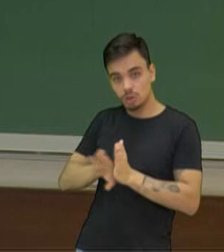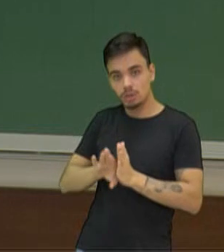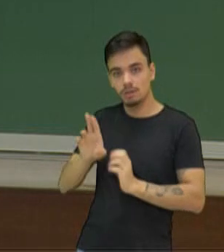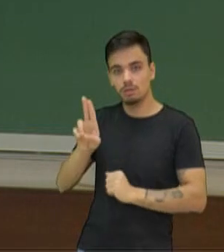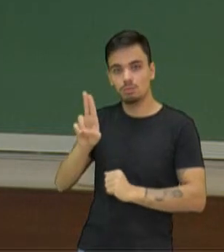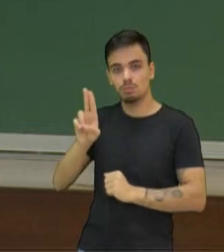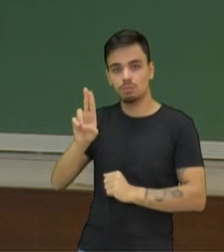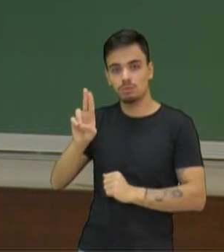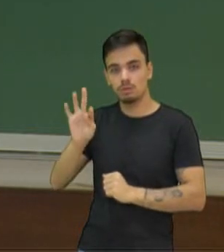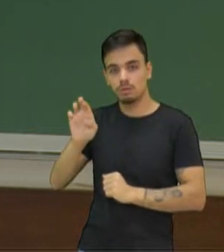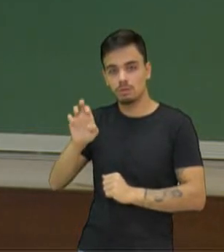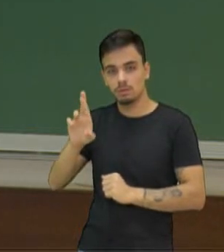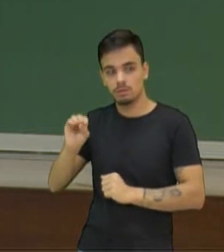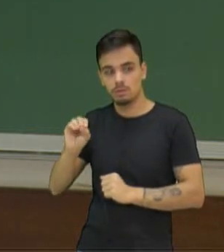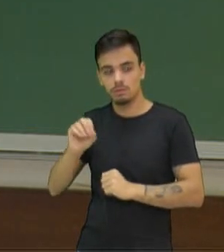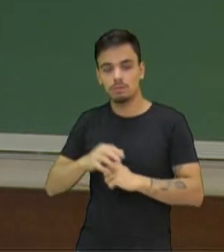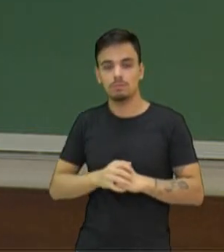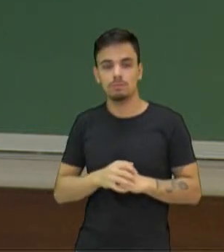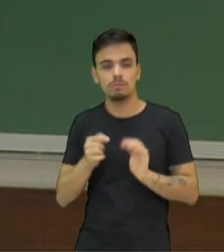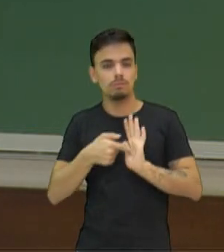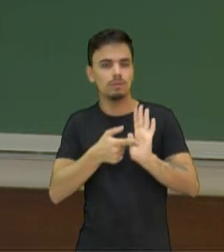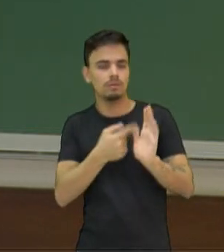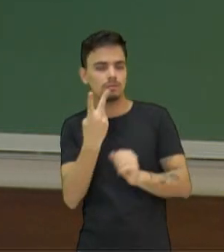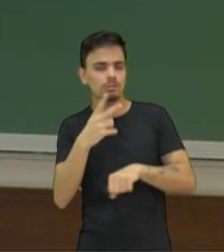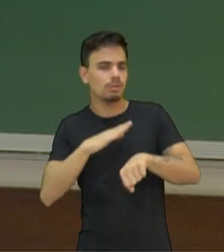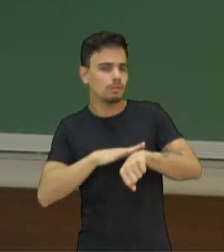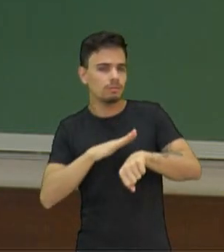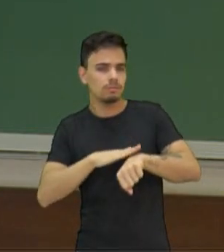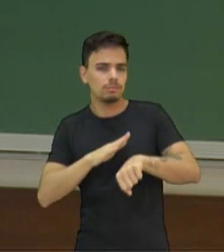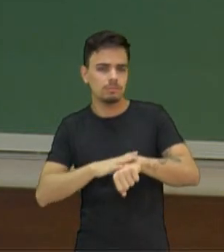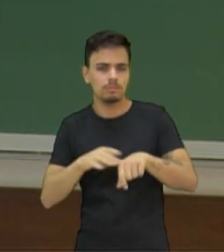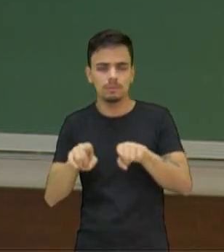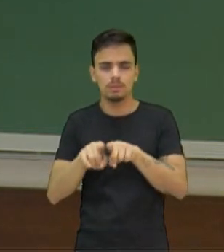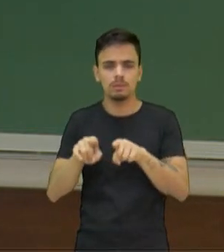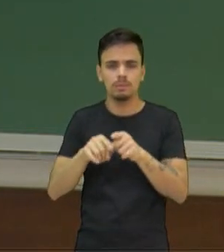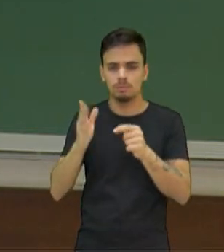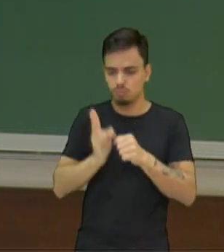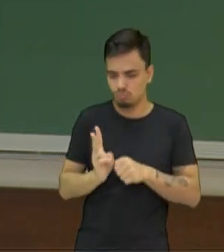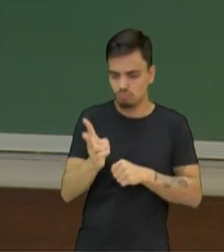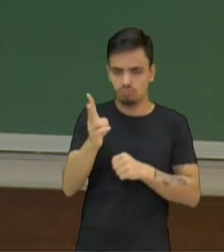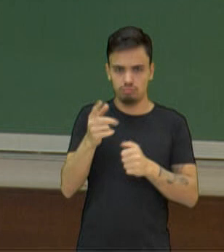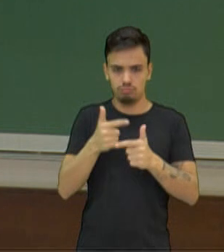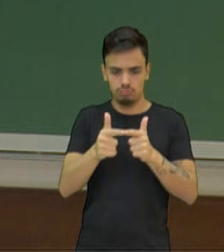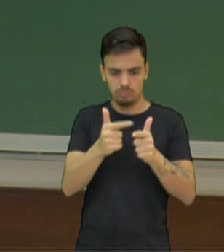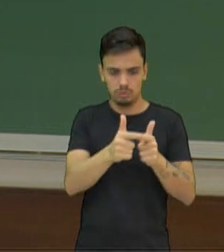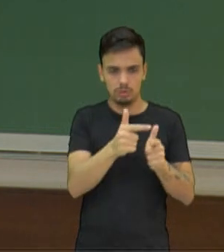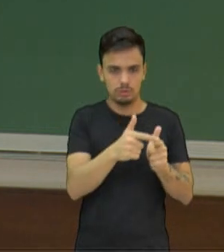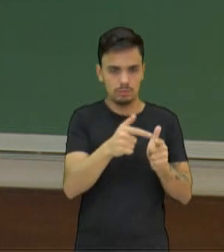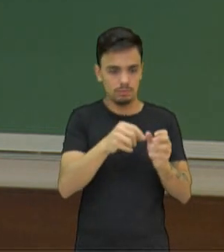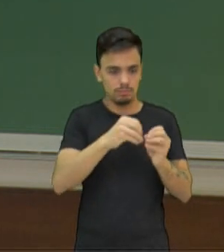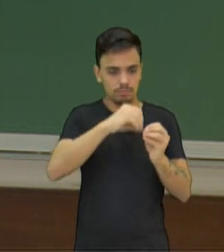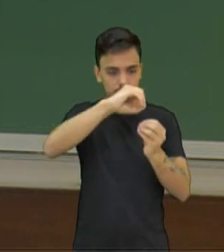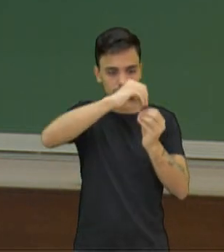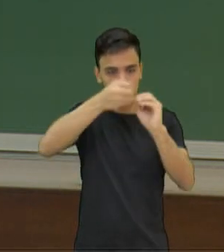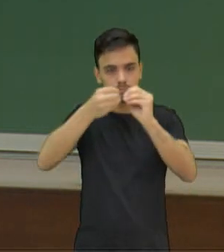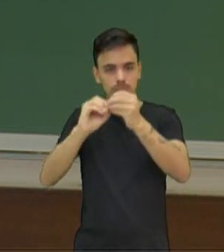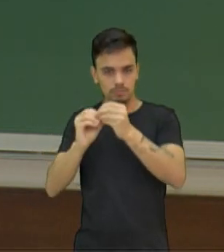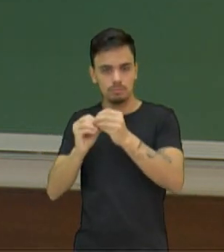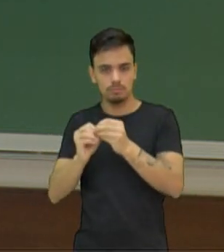implantando, que já mostrando já um segundo momento, e ela continua a divisão dela, aumentando, passando para as demais fases